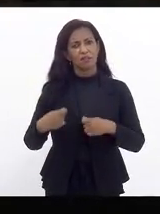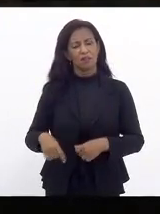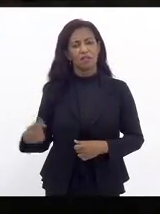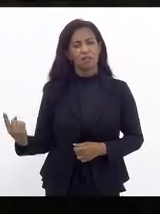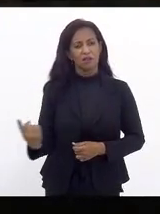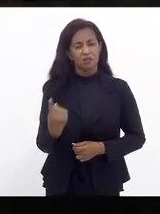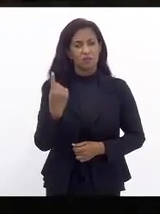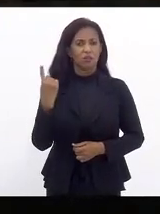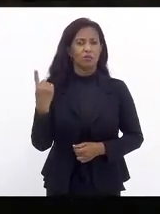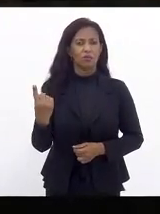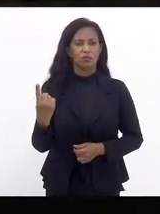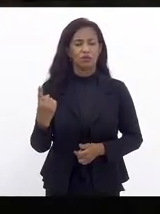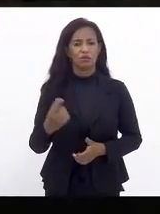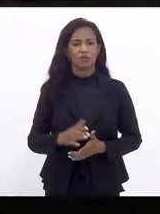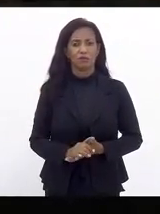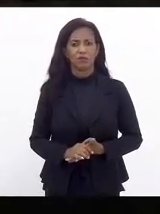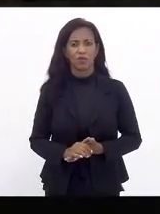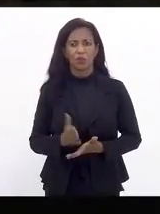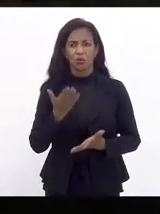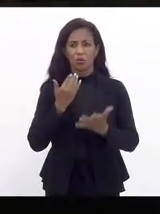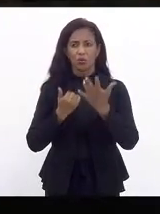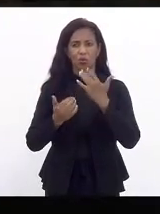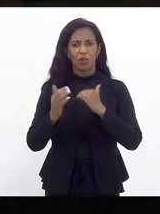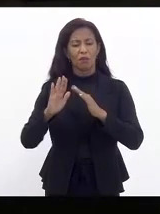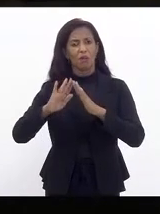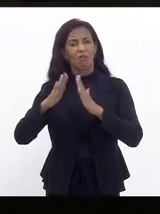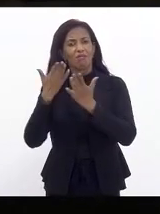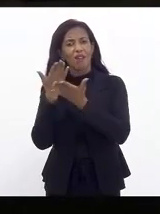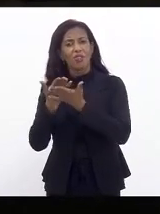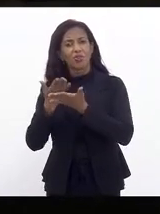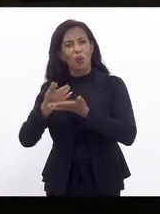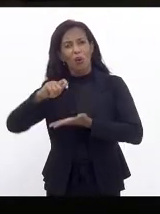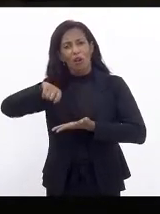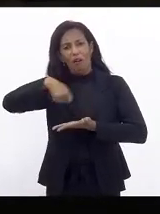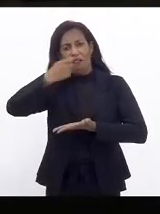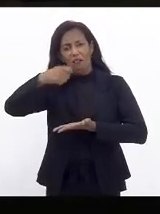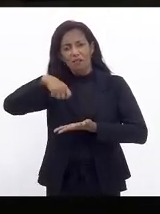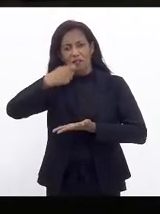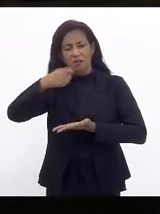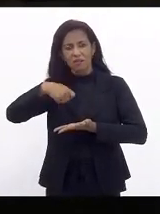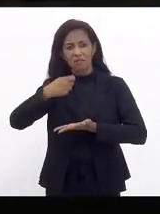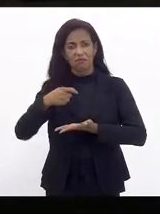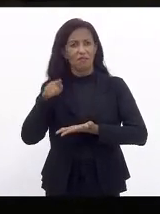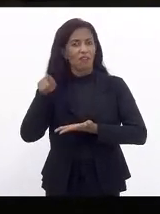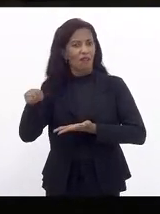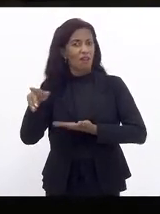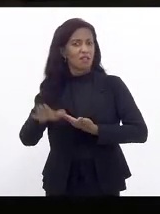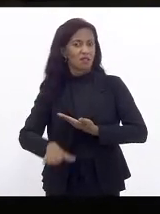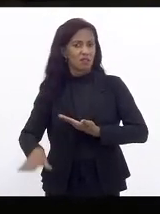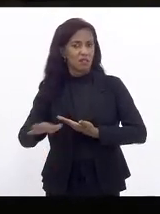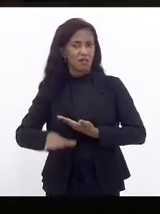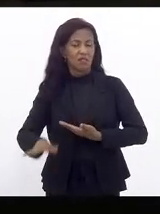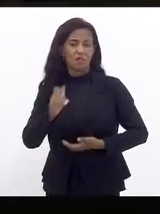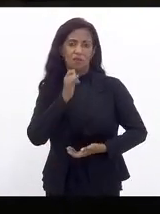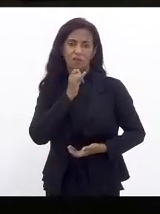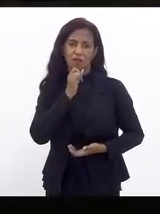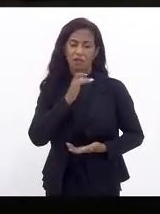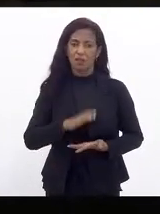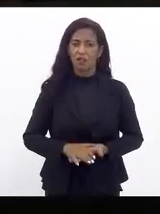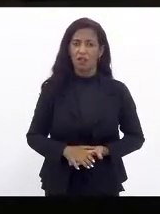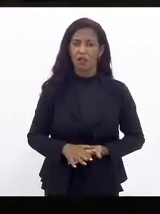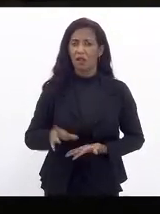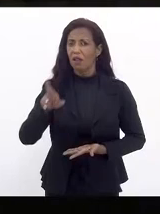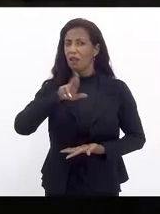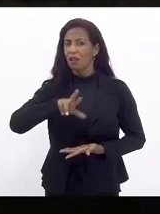única e exclusivamente do alimento da escola para terem o que comer. Essa criança, por exemplo, ela